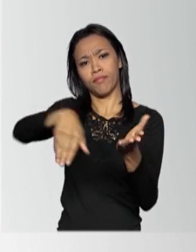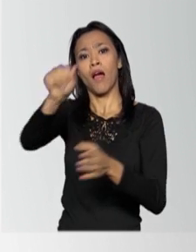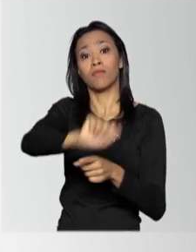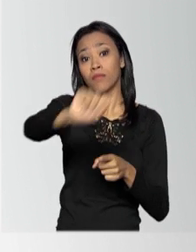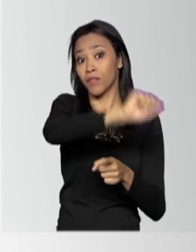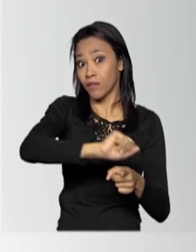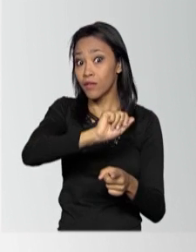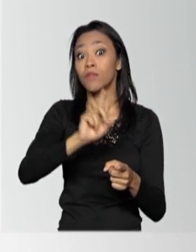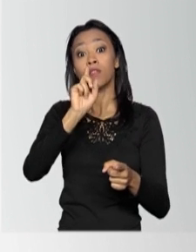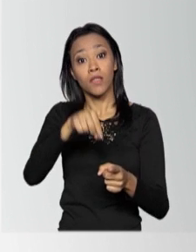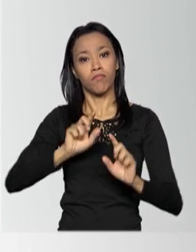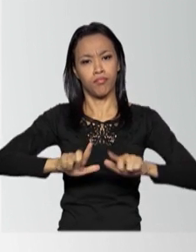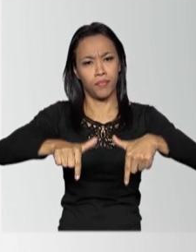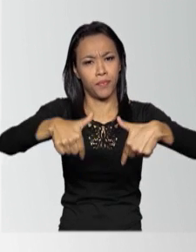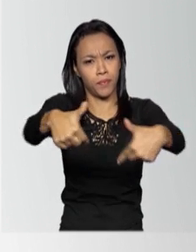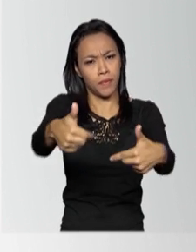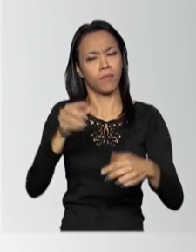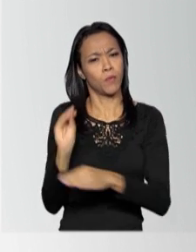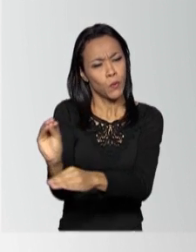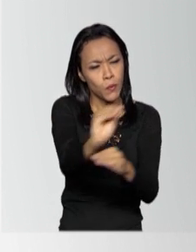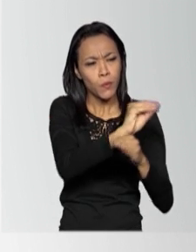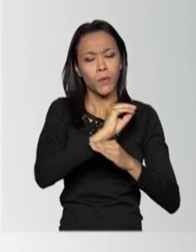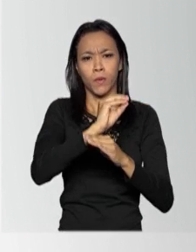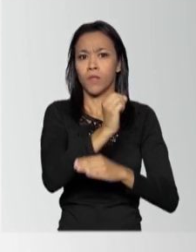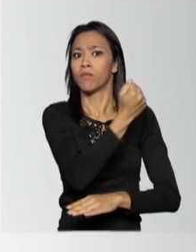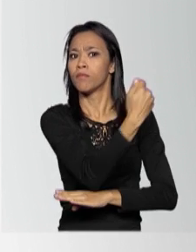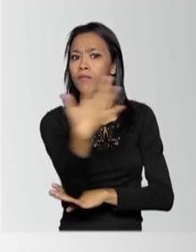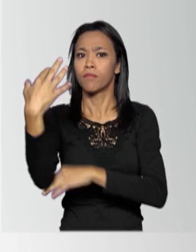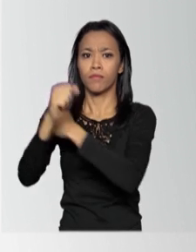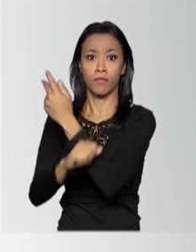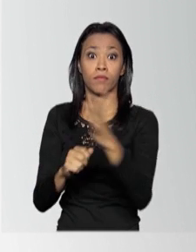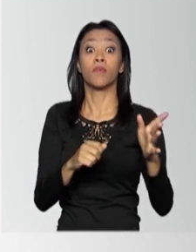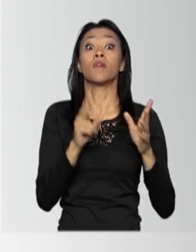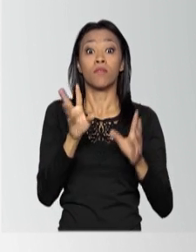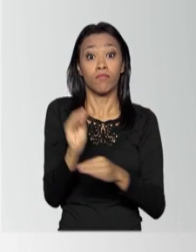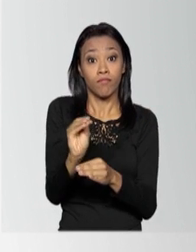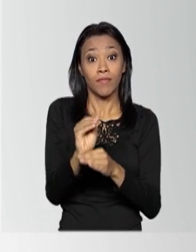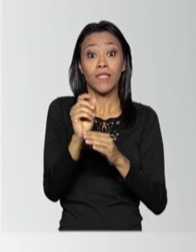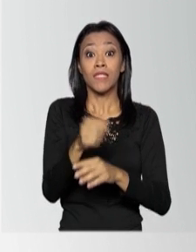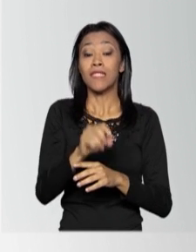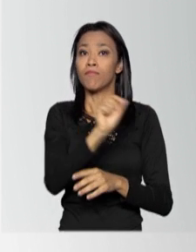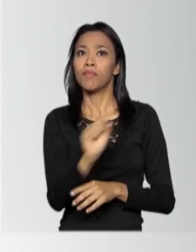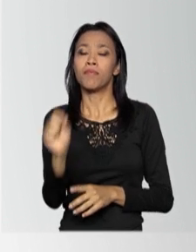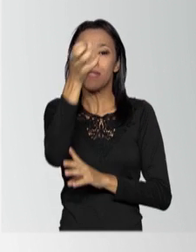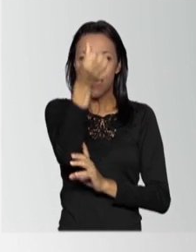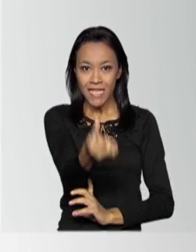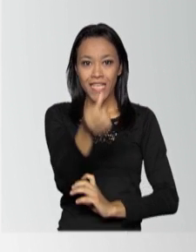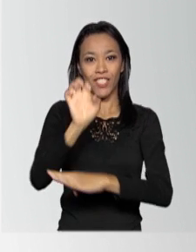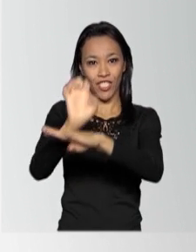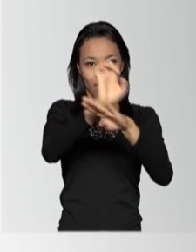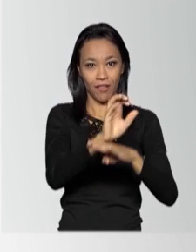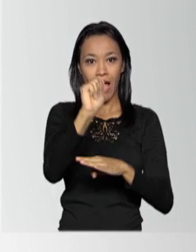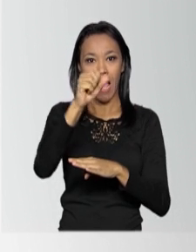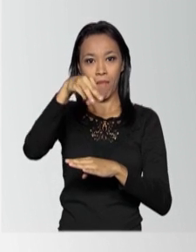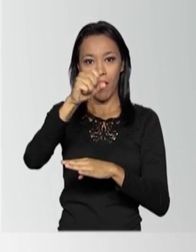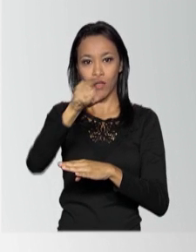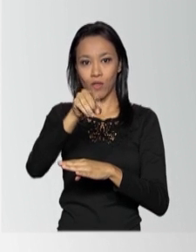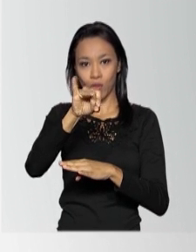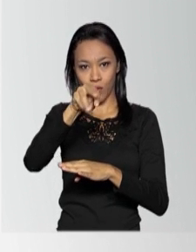lucrativos que atuam de forma sustentável em unidades de conservação de 6 estados da Amazônia.